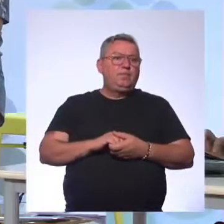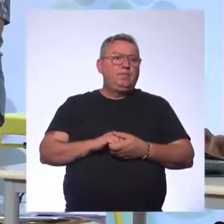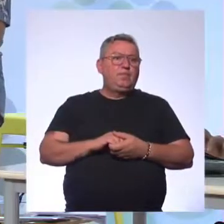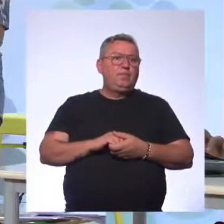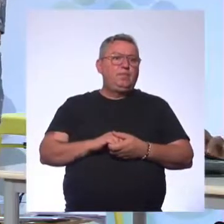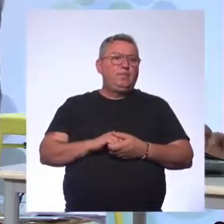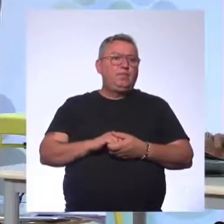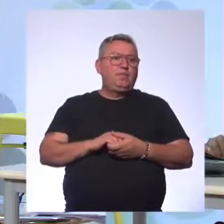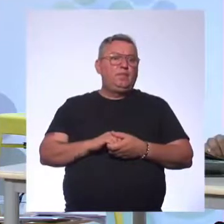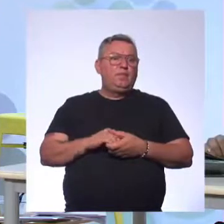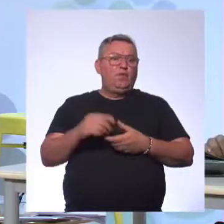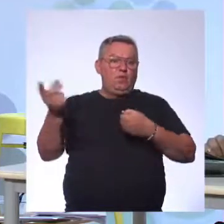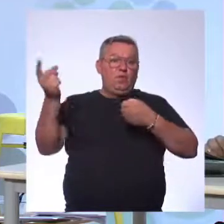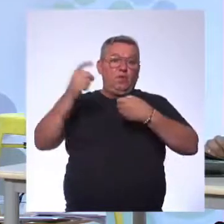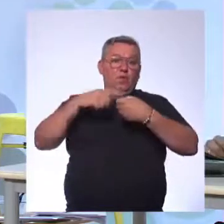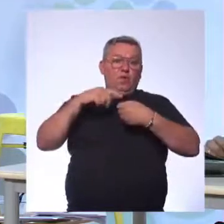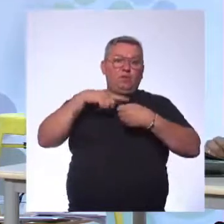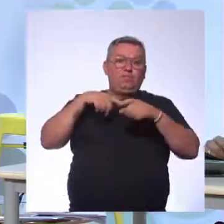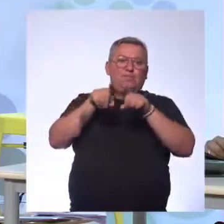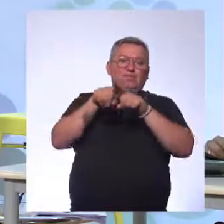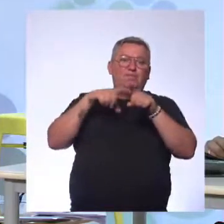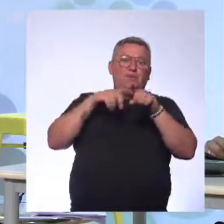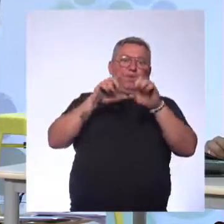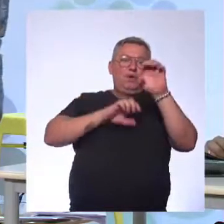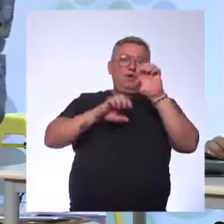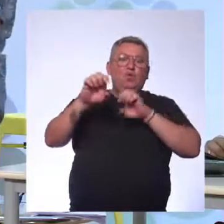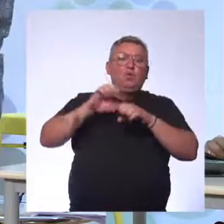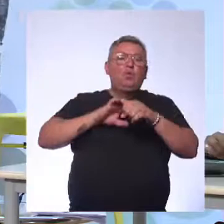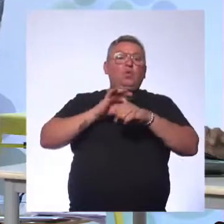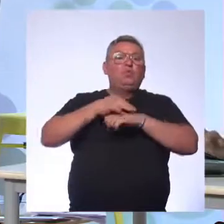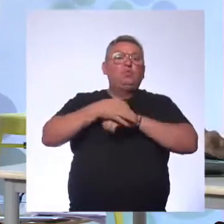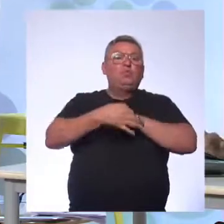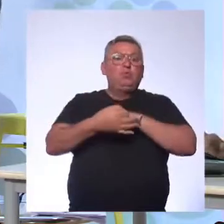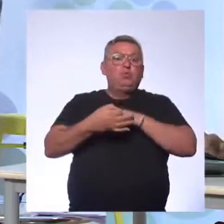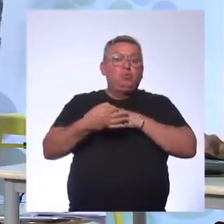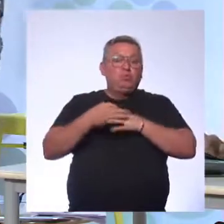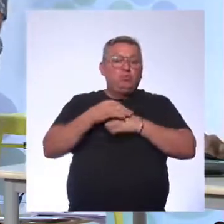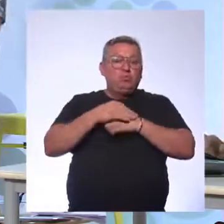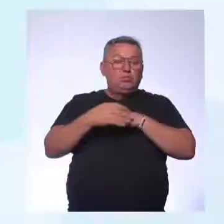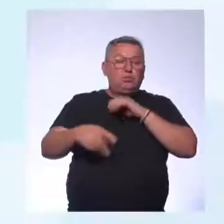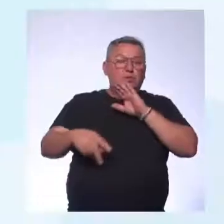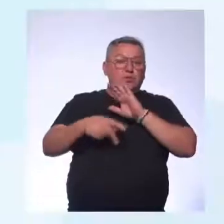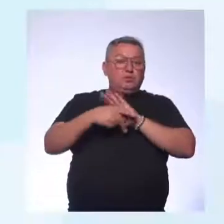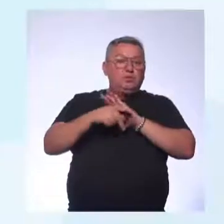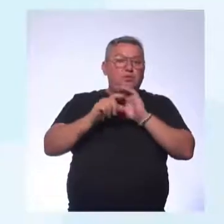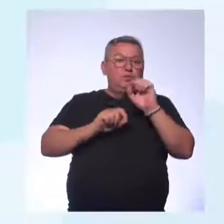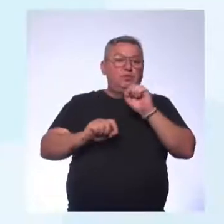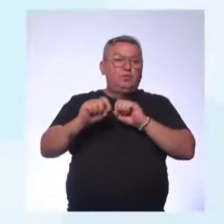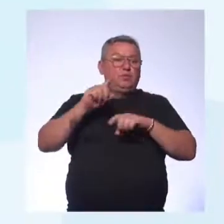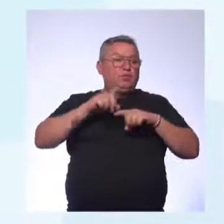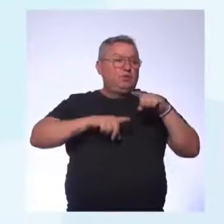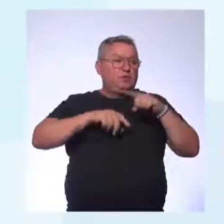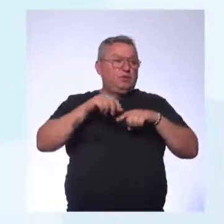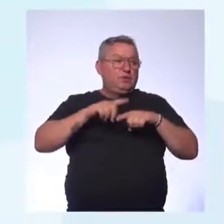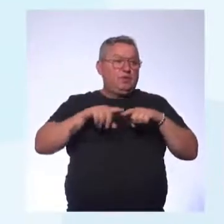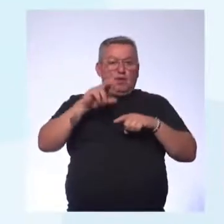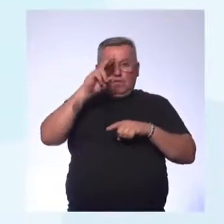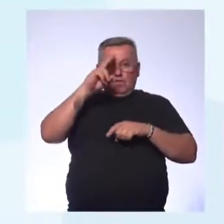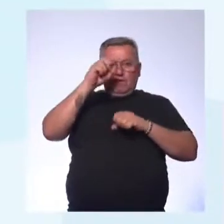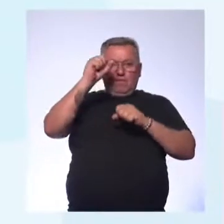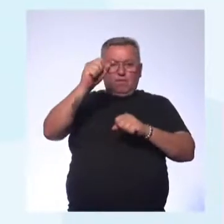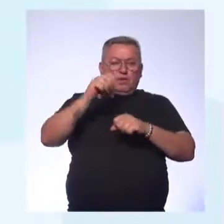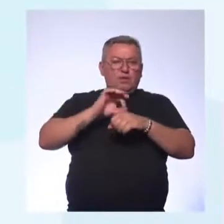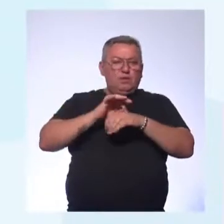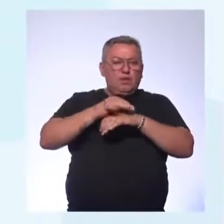voltando aqui ó eu tenho estrutura molecular e propriedades dos materiais forças